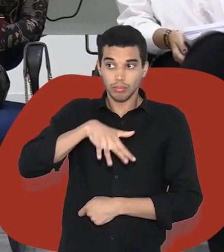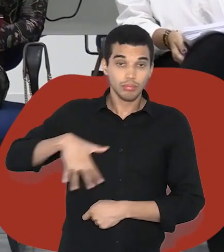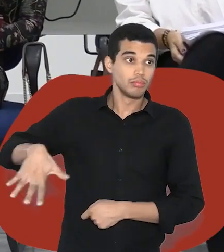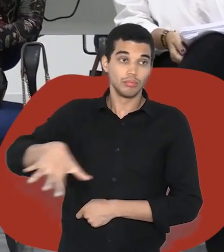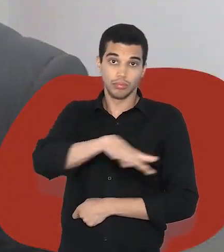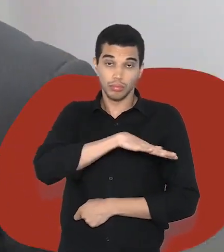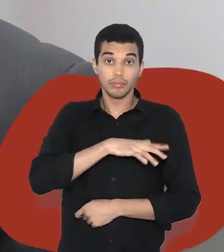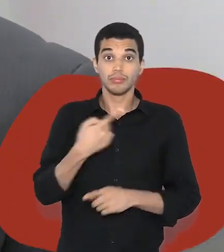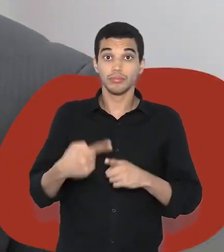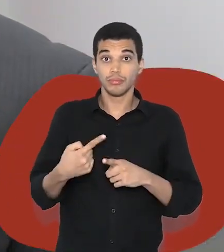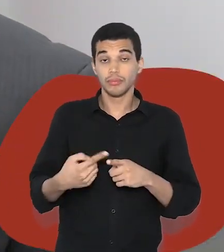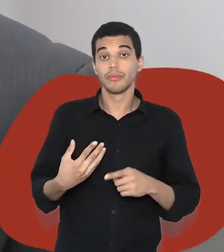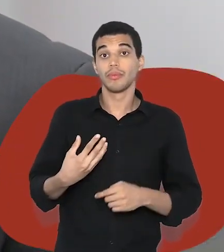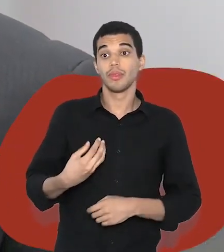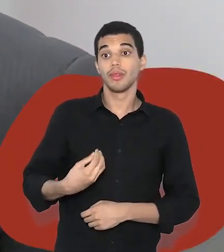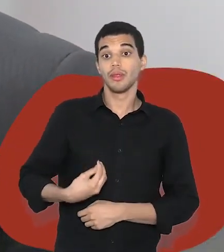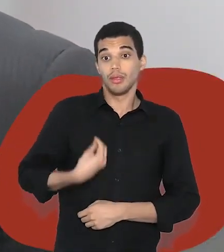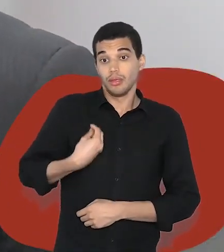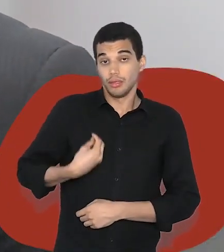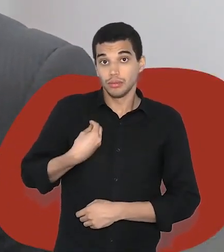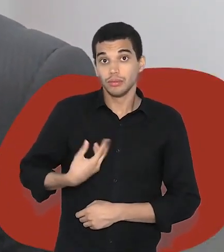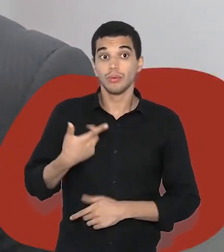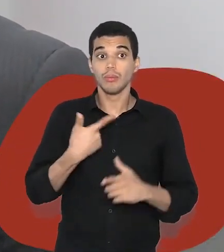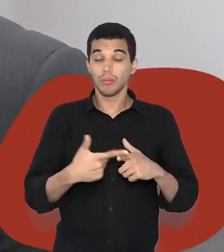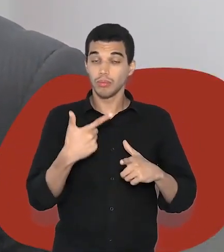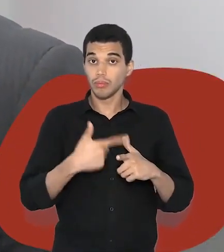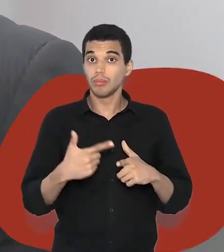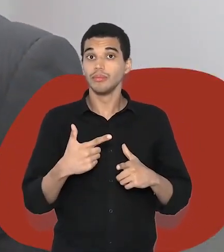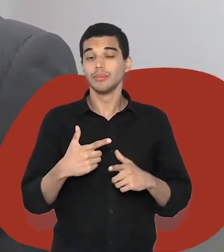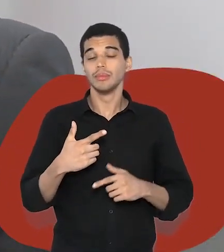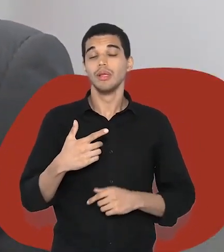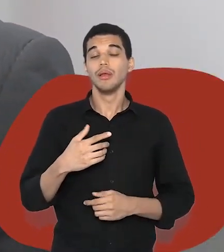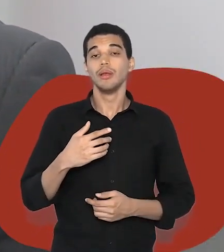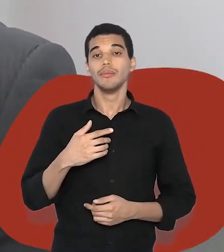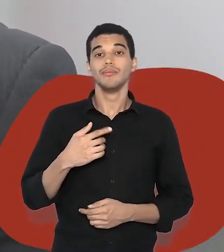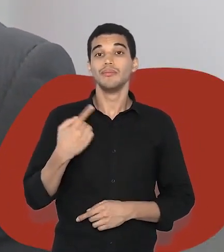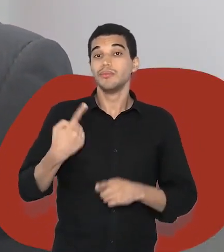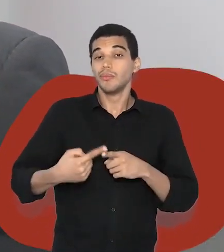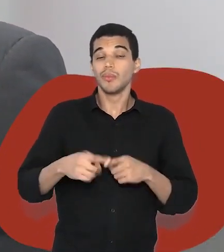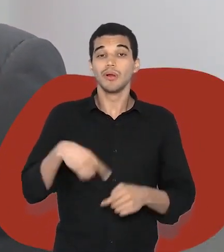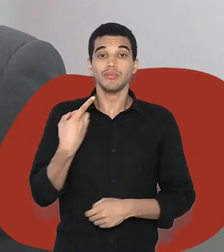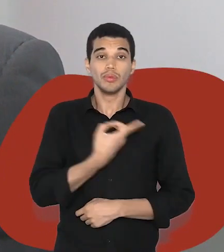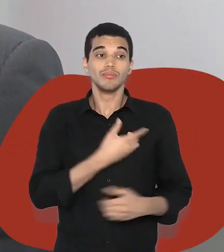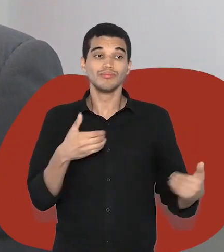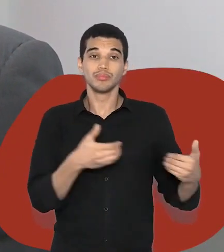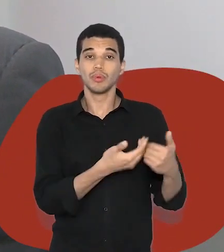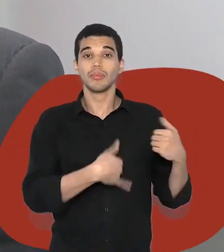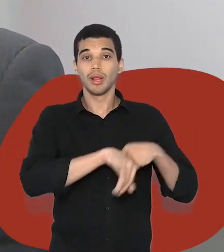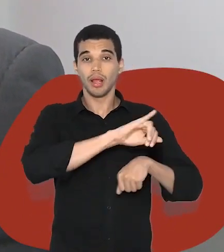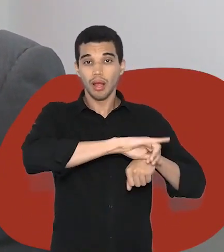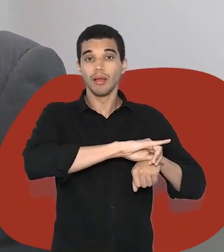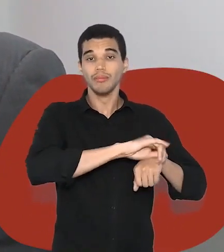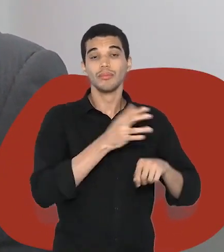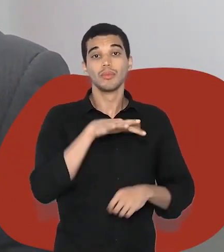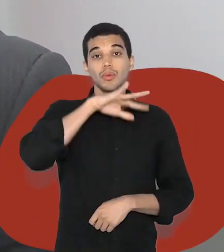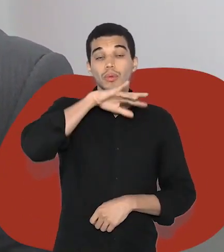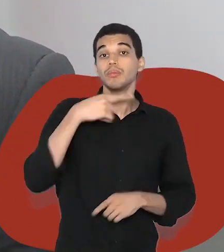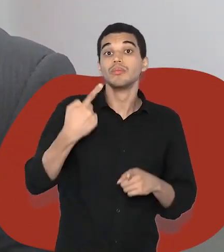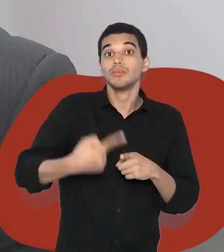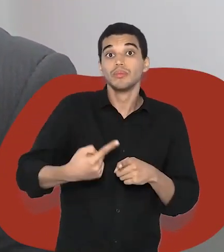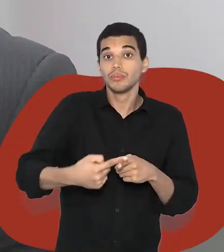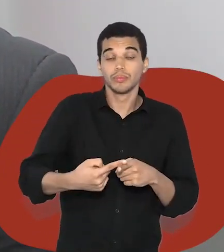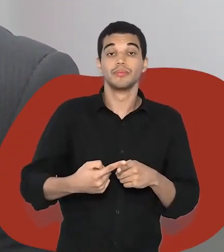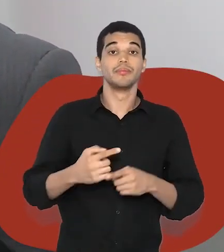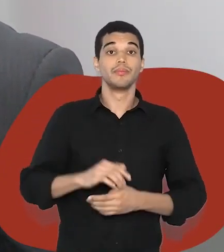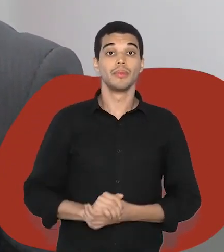para a região. Há um problema muito sério, há desvantagens também de você estar tão próximo da capital, porque que é